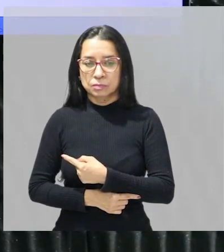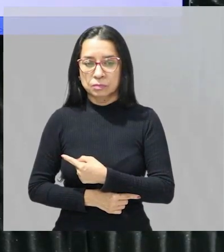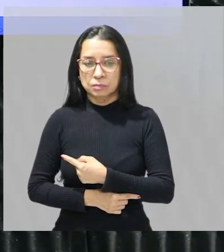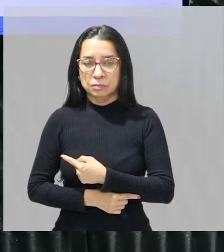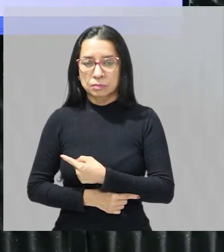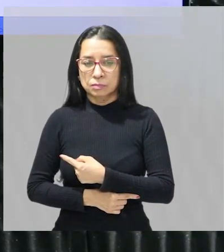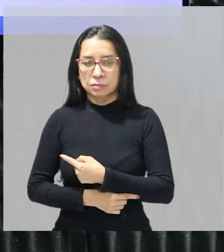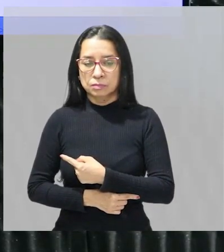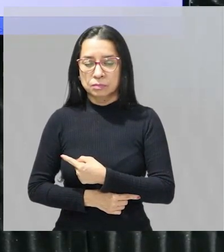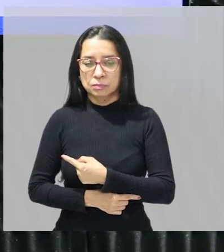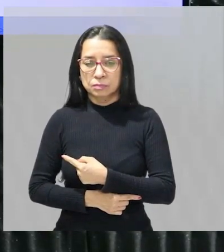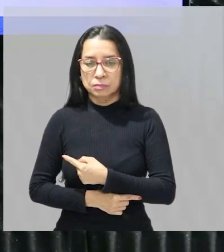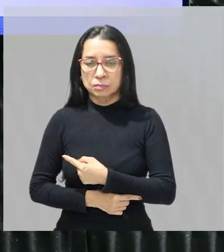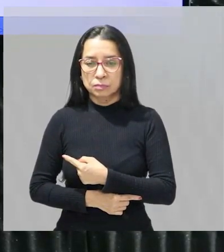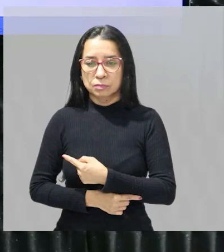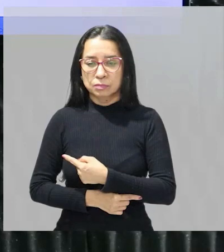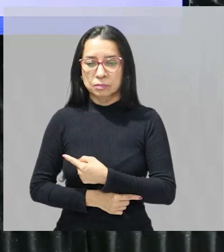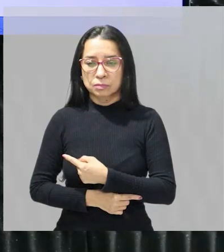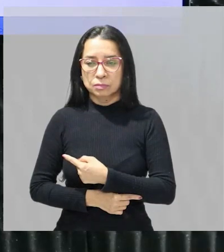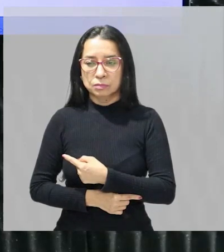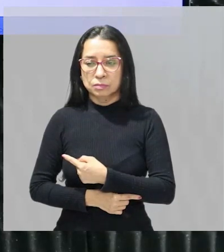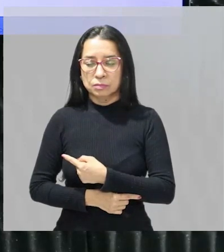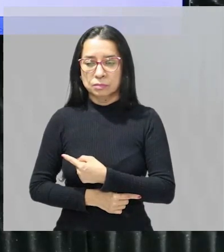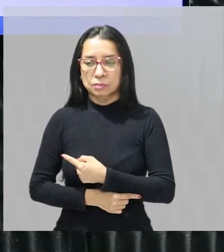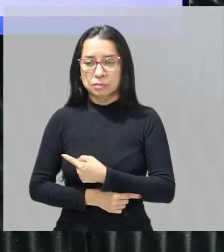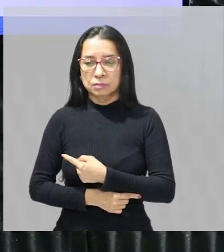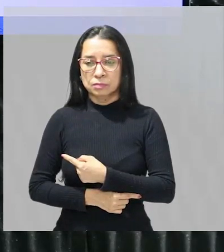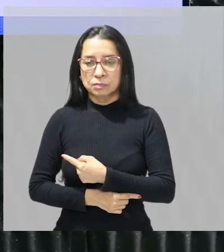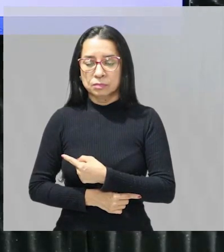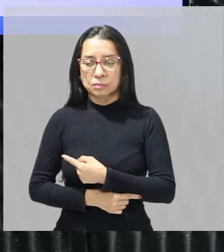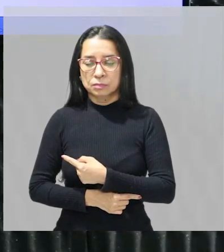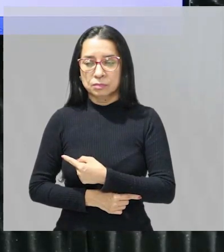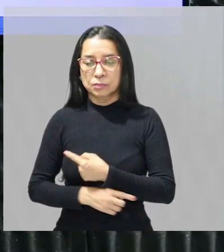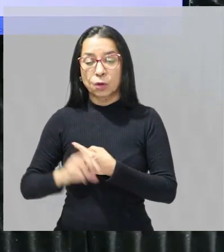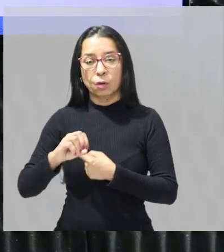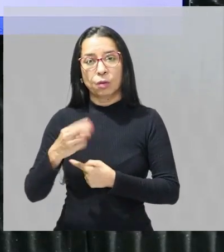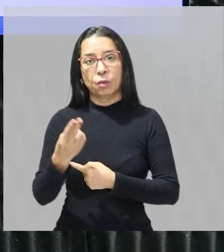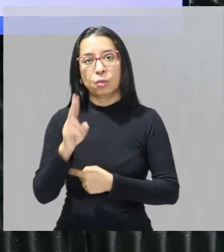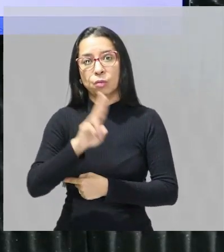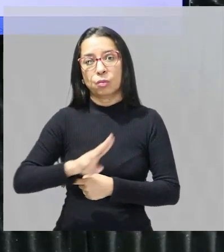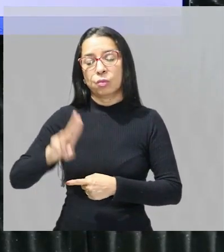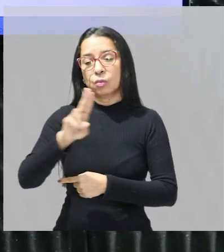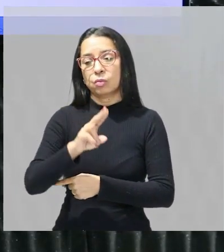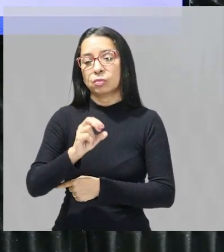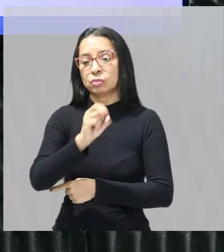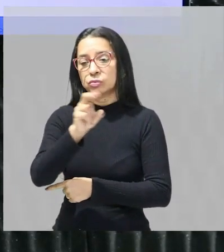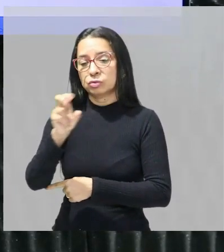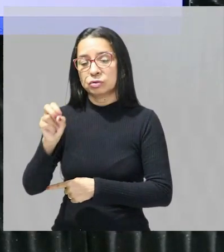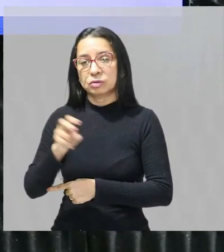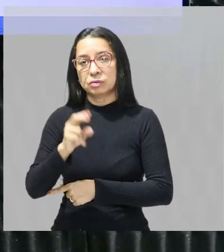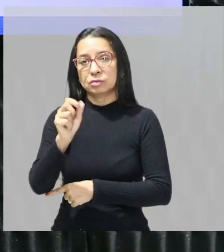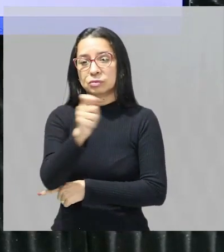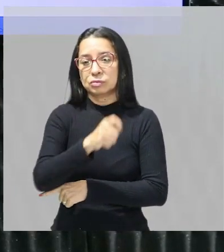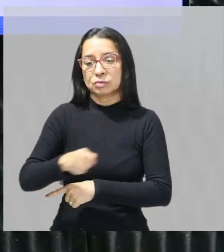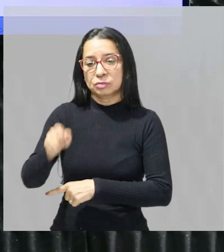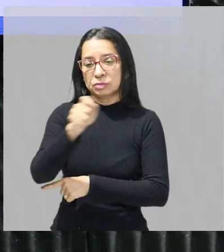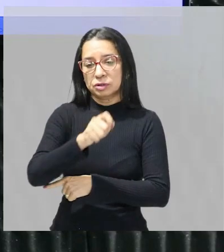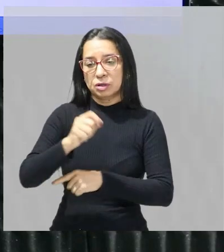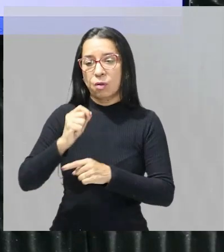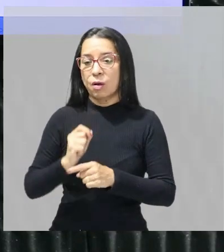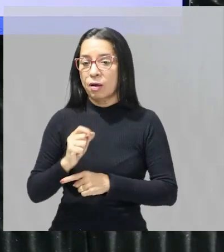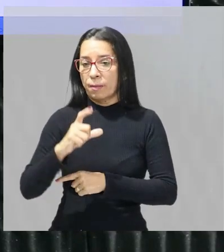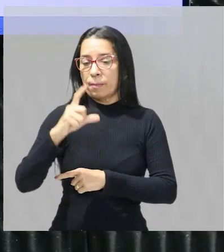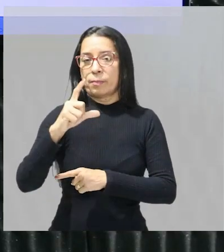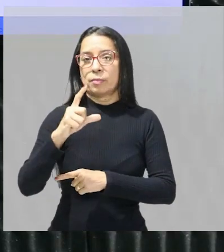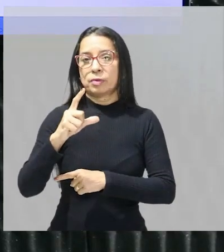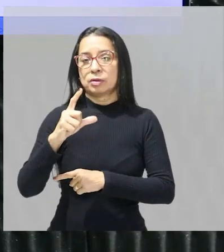agrotóxicos de 700% nos últimos 40 anos, ou seja, o uso de agrotóxicos no Brasil vem aumentando bastante,